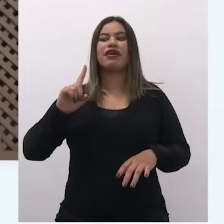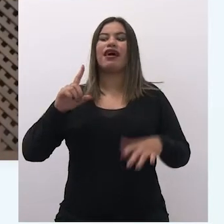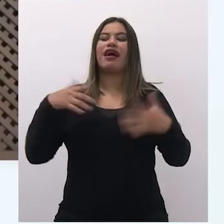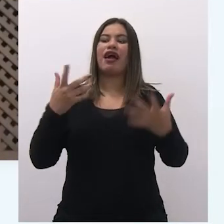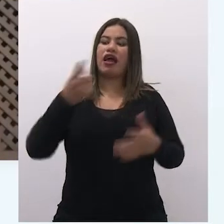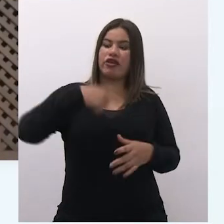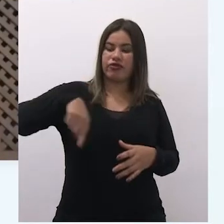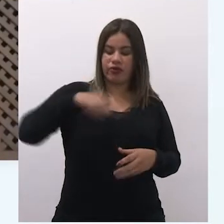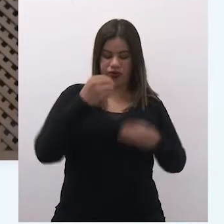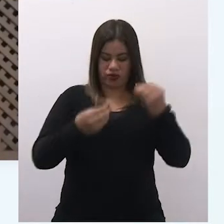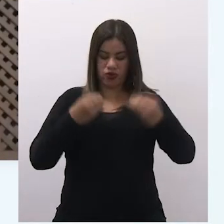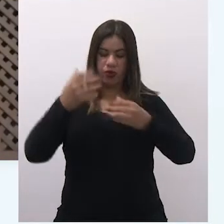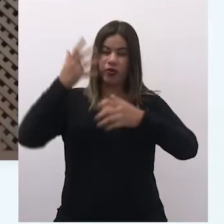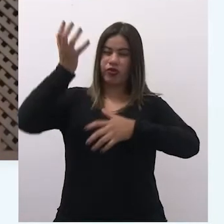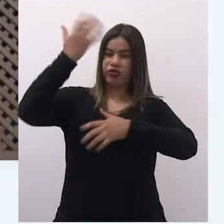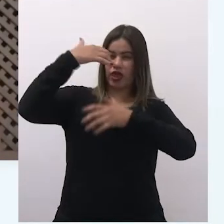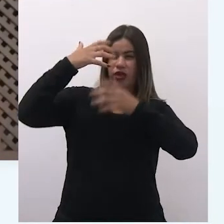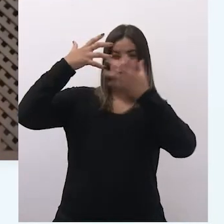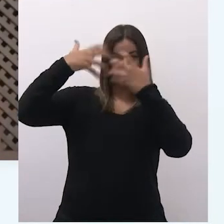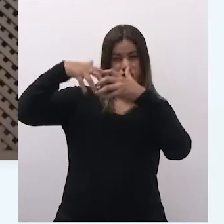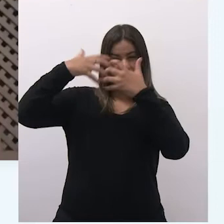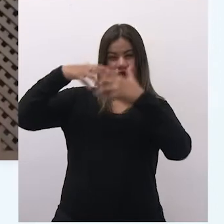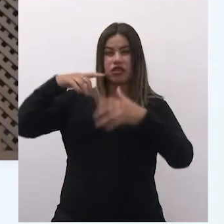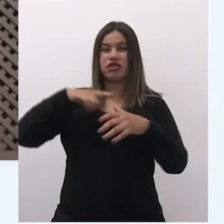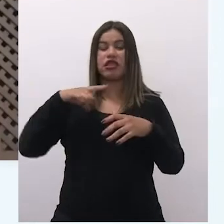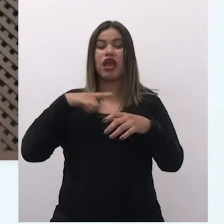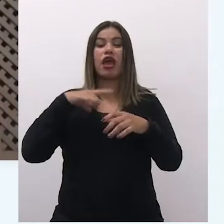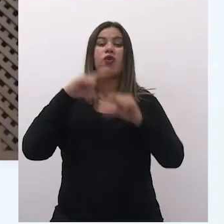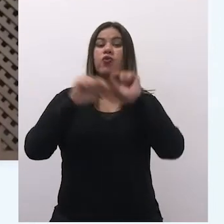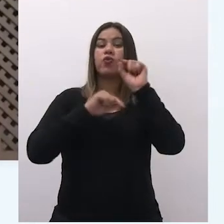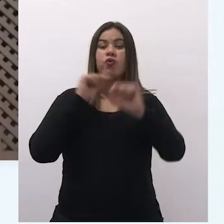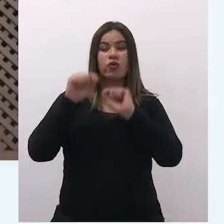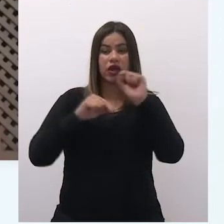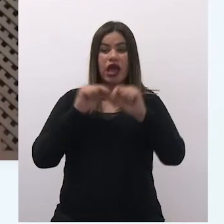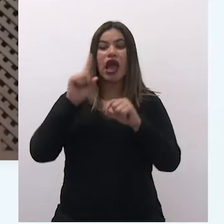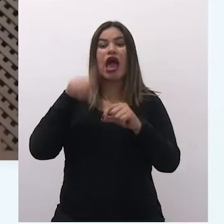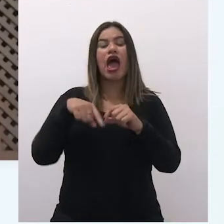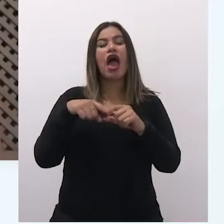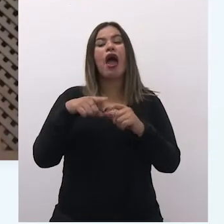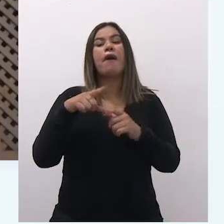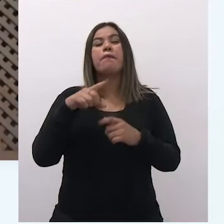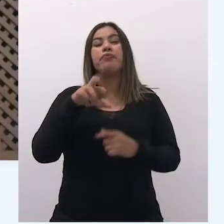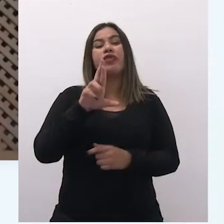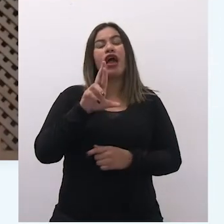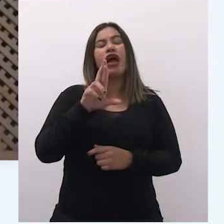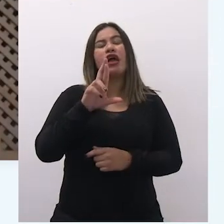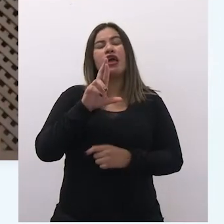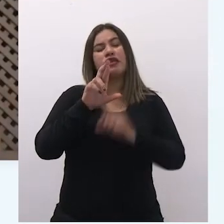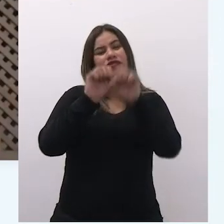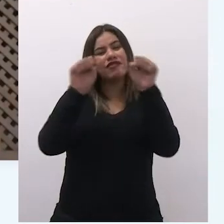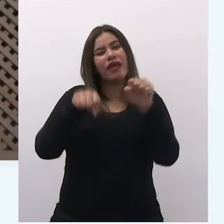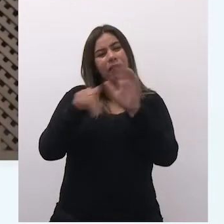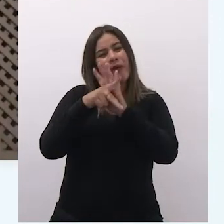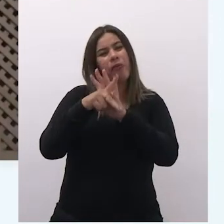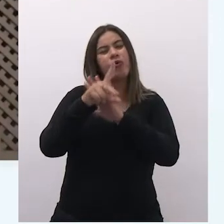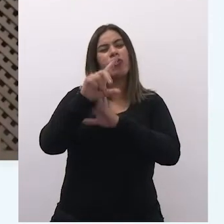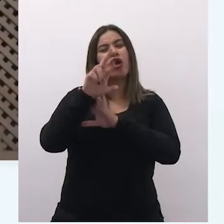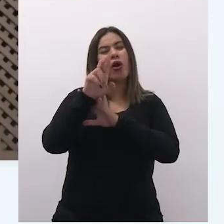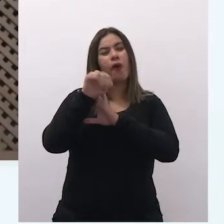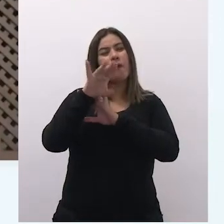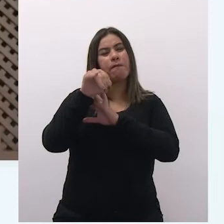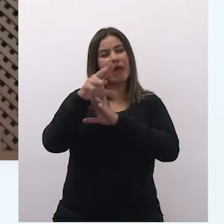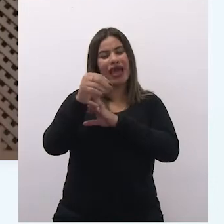temos dentro do nosso cérebro um sistema que a gente chama de sistema de recompensa, né? Que está lá,